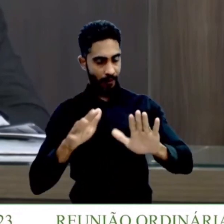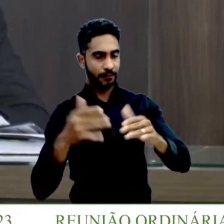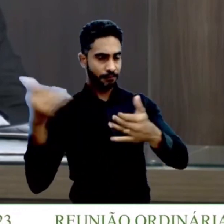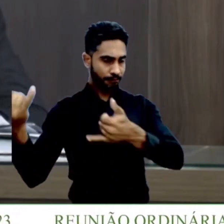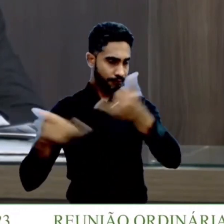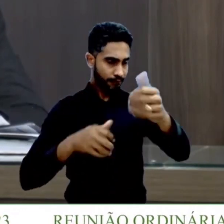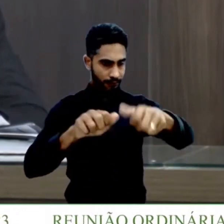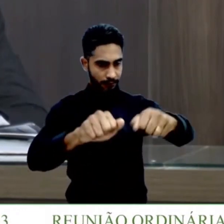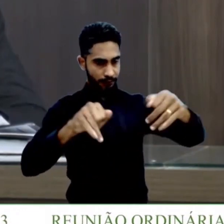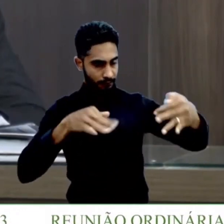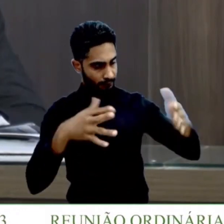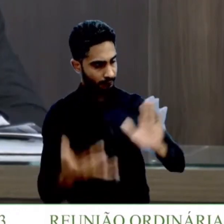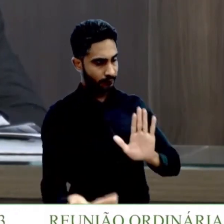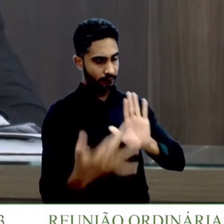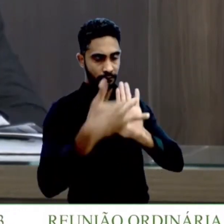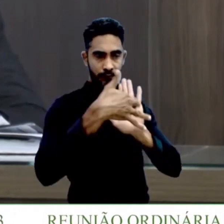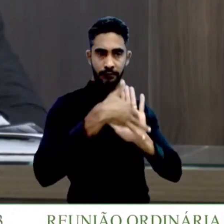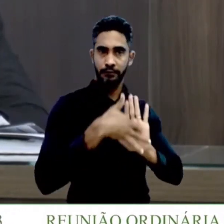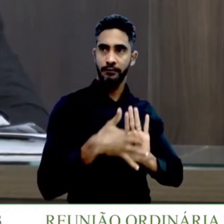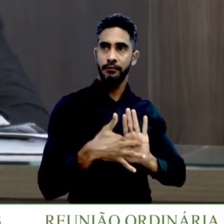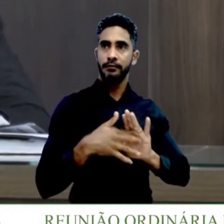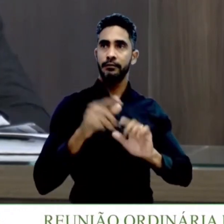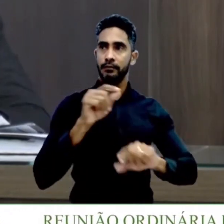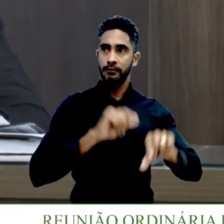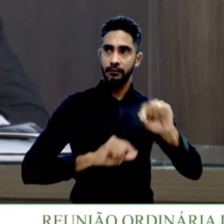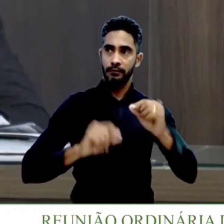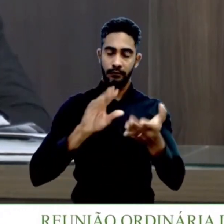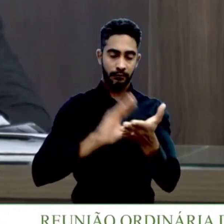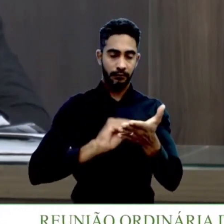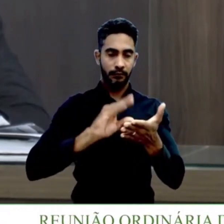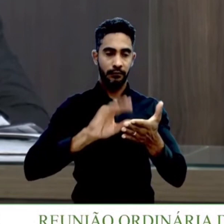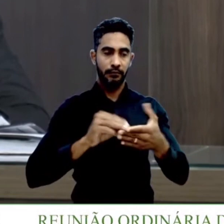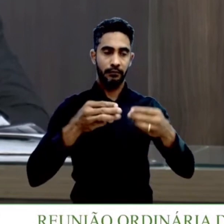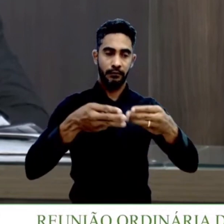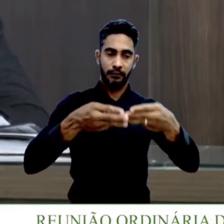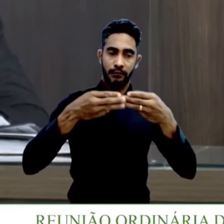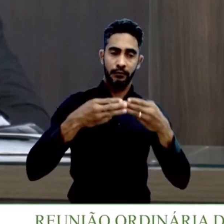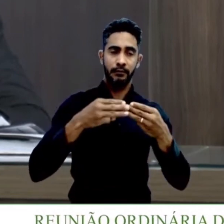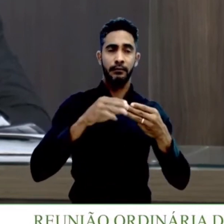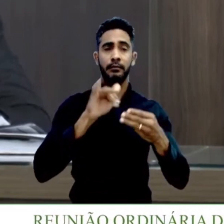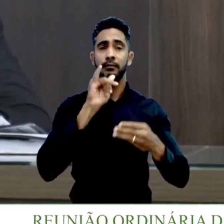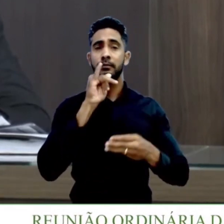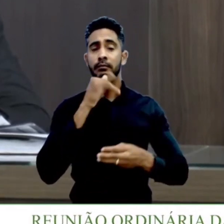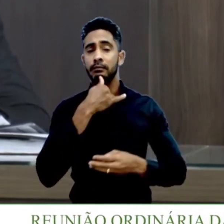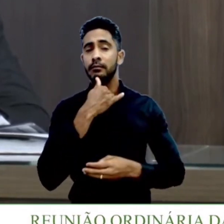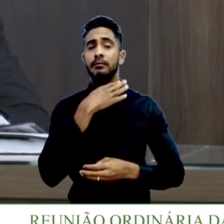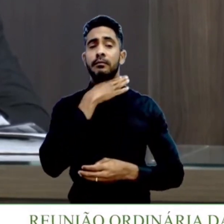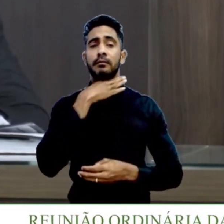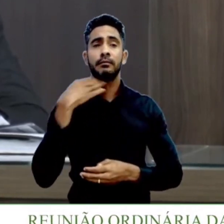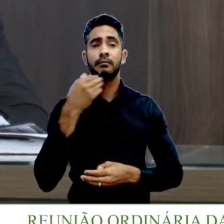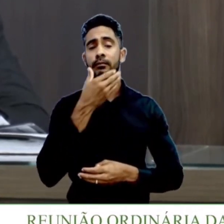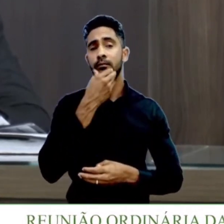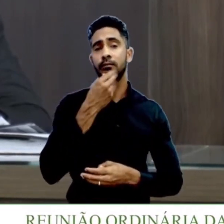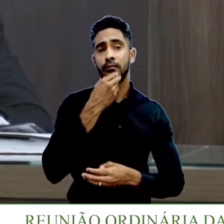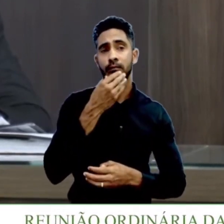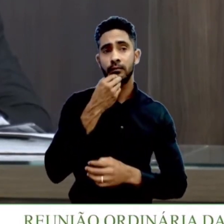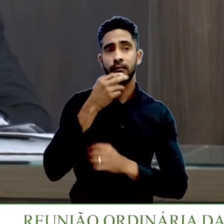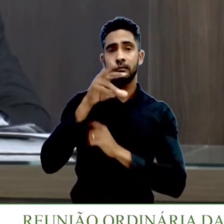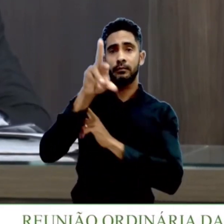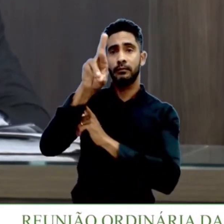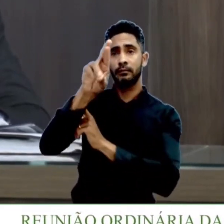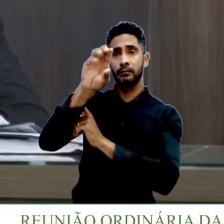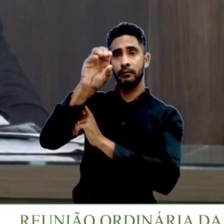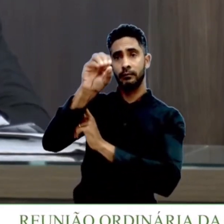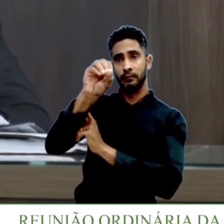ouvido o plenário, na forma regimental, requerer que conste em ata moção com o voto de pesar pelo falecimento do senhor